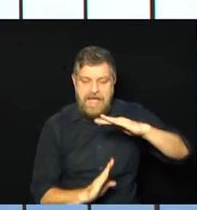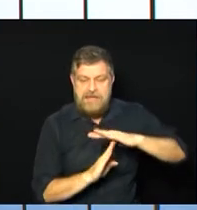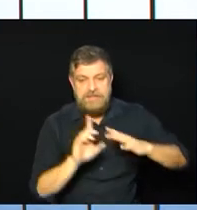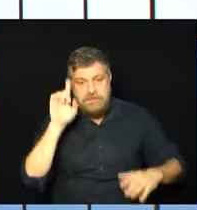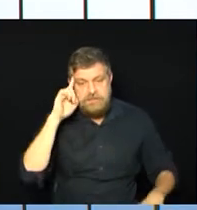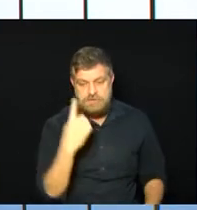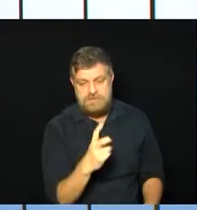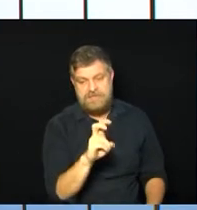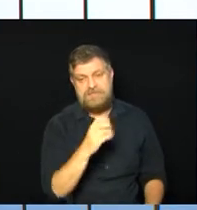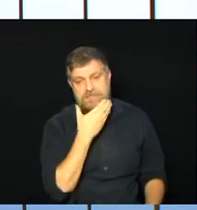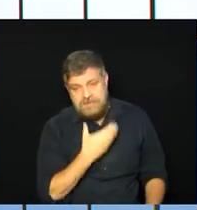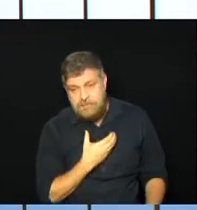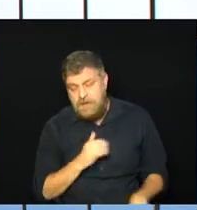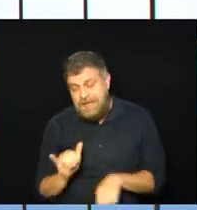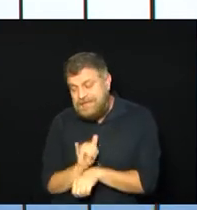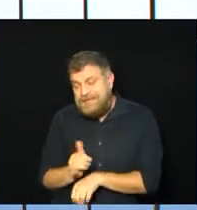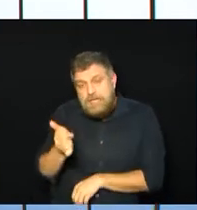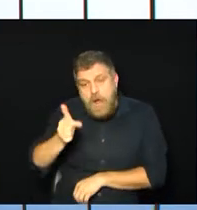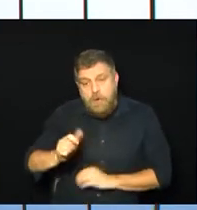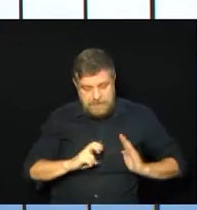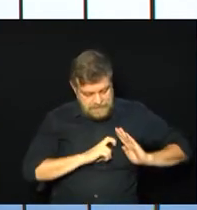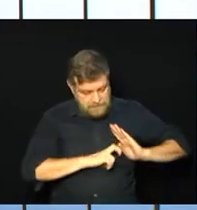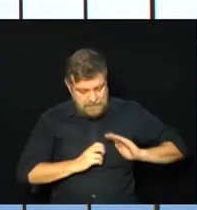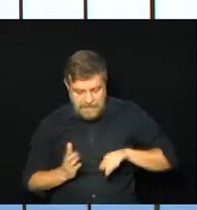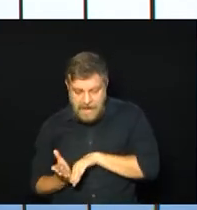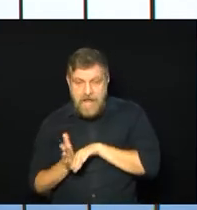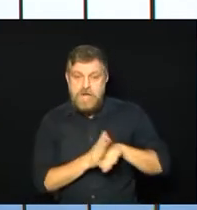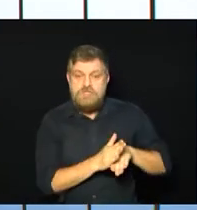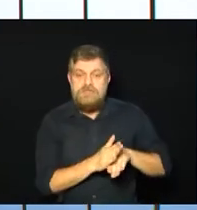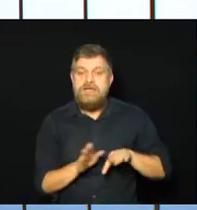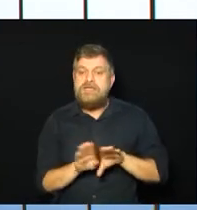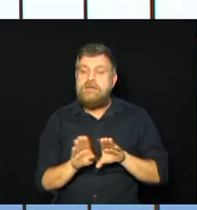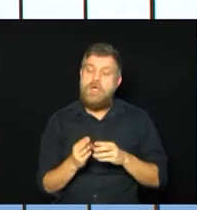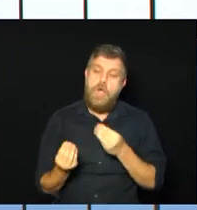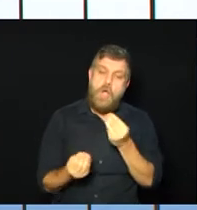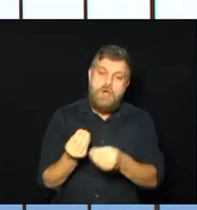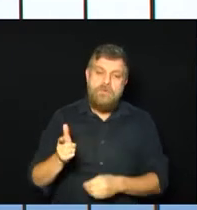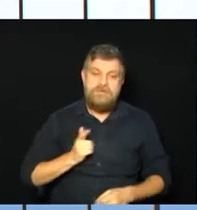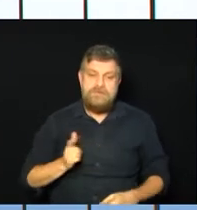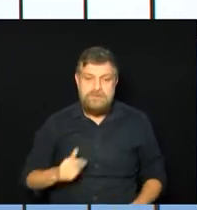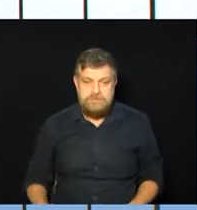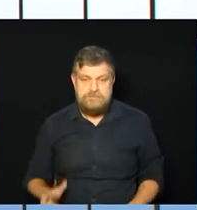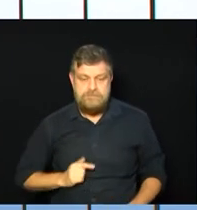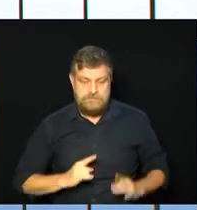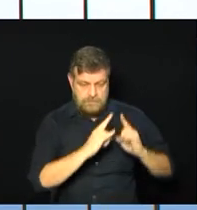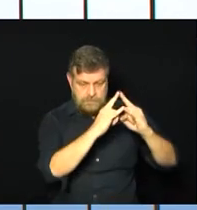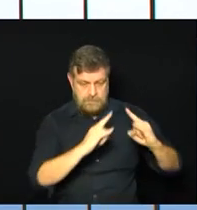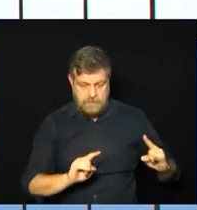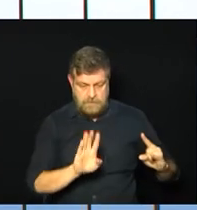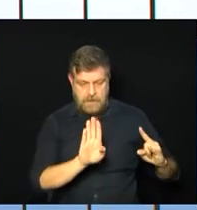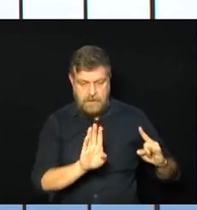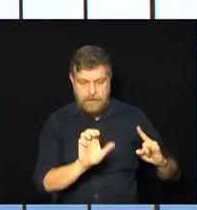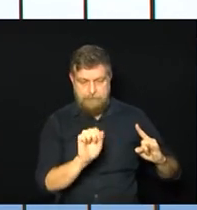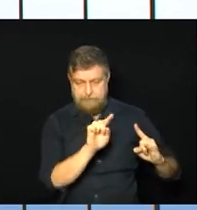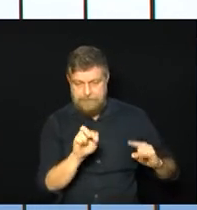E outra forma de ajudar a Casa da Criança Paralítica também é aproveitar as promoções do Bazar do Sonho, que é